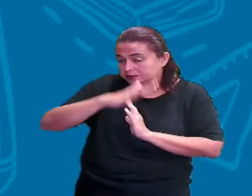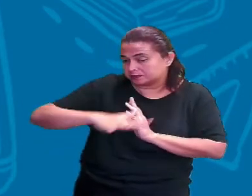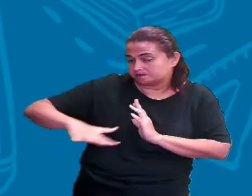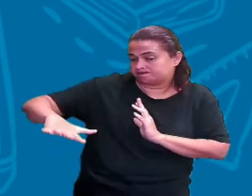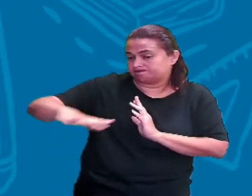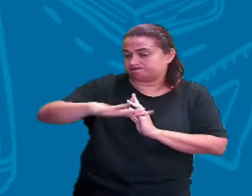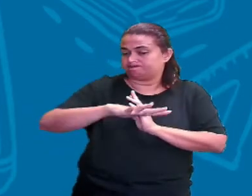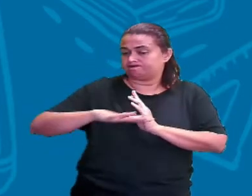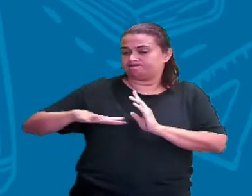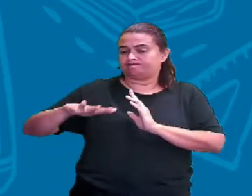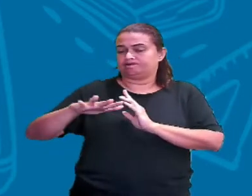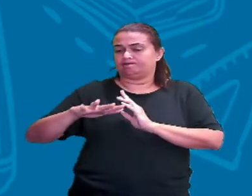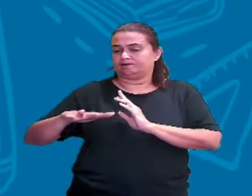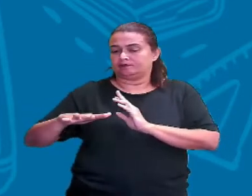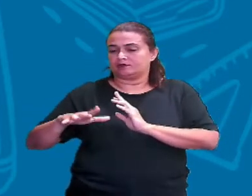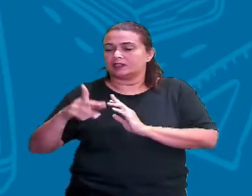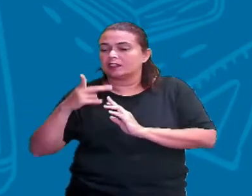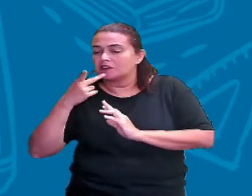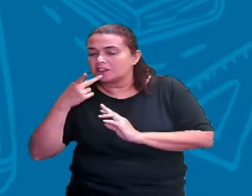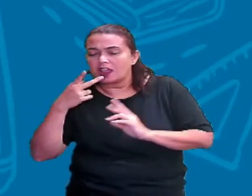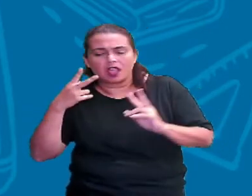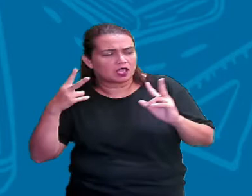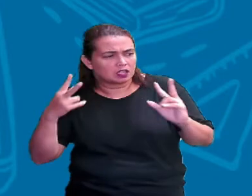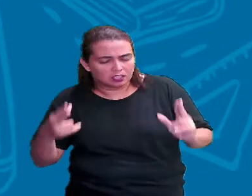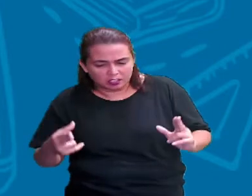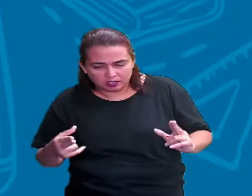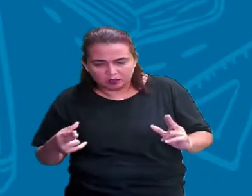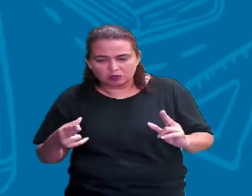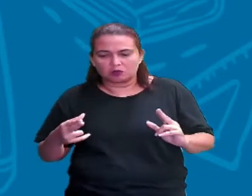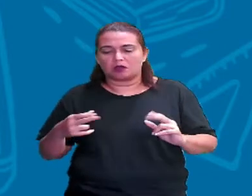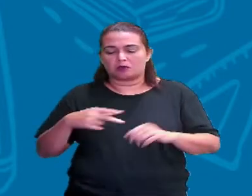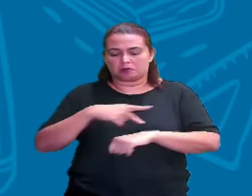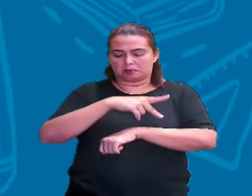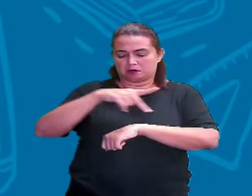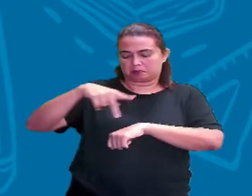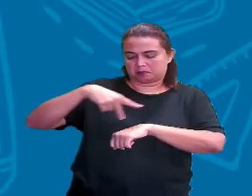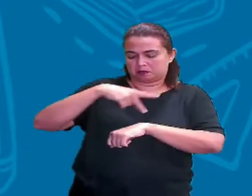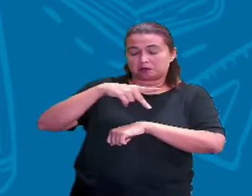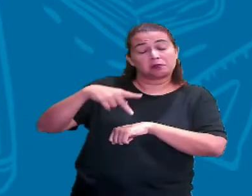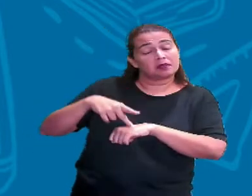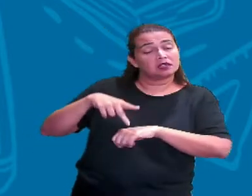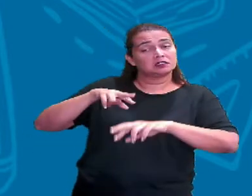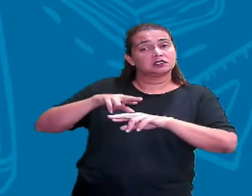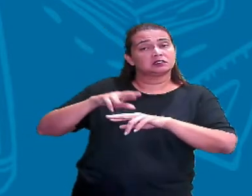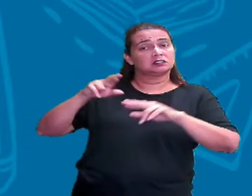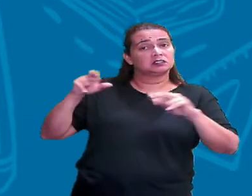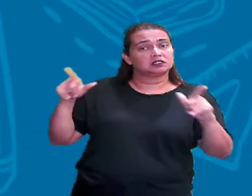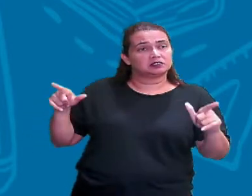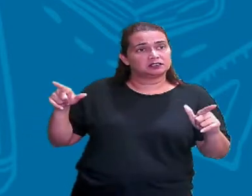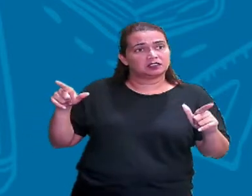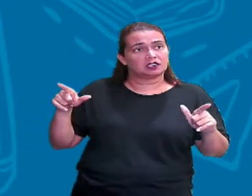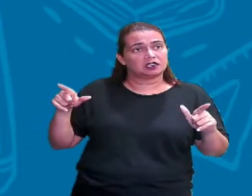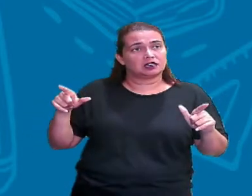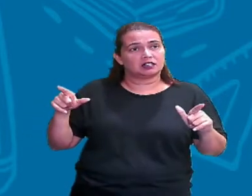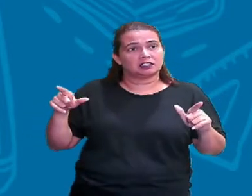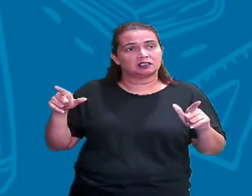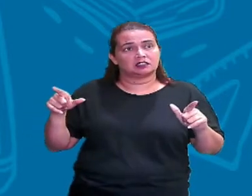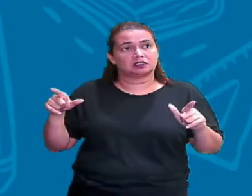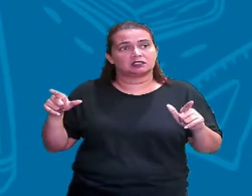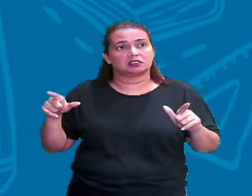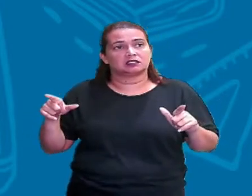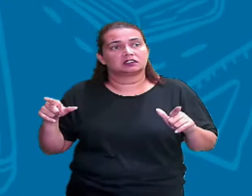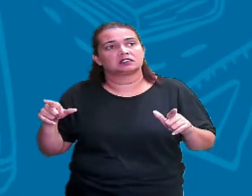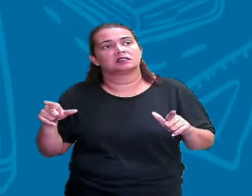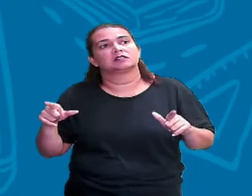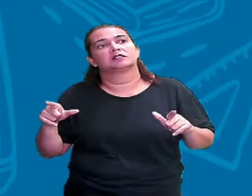se fala o mesmo idioma em países distintos, em países diferentes. Então, é daí que a gente